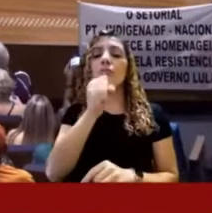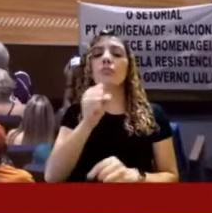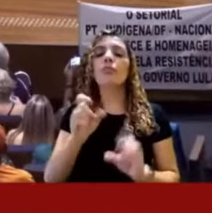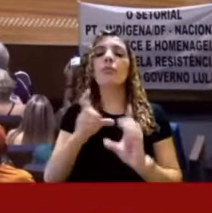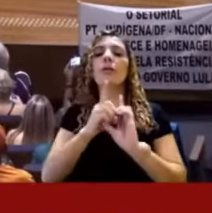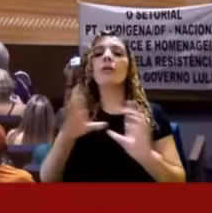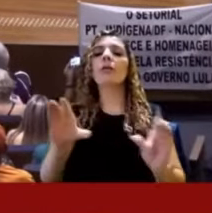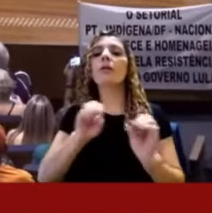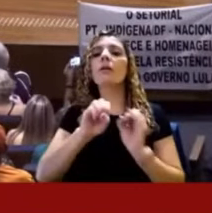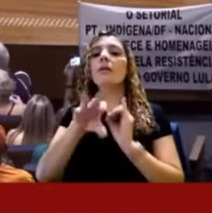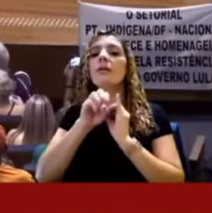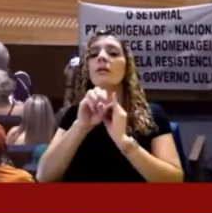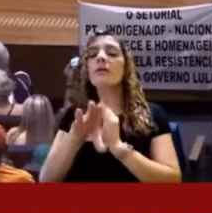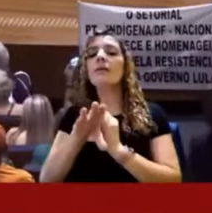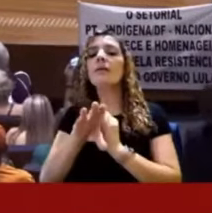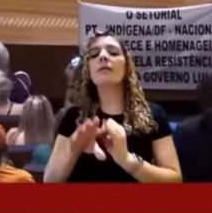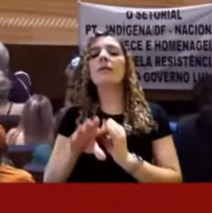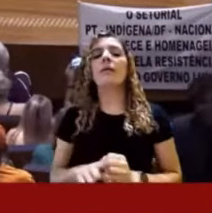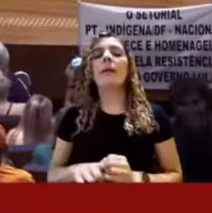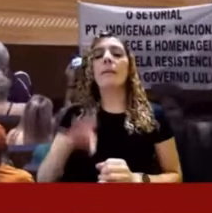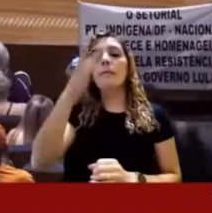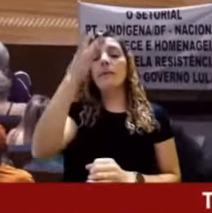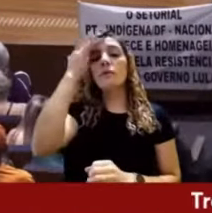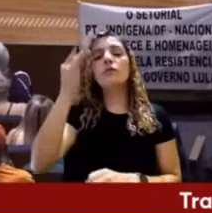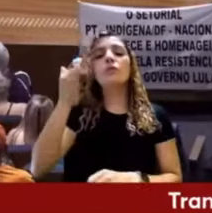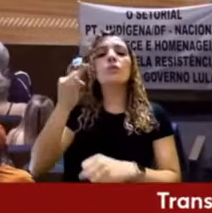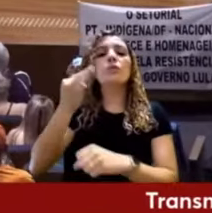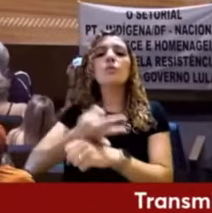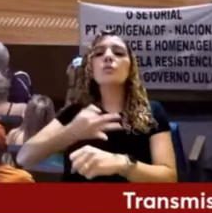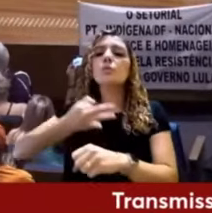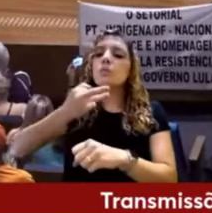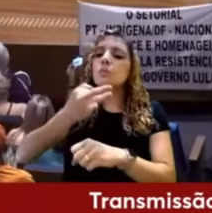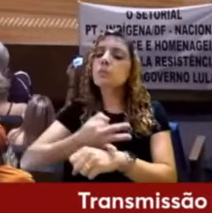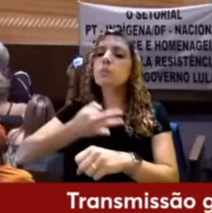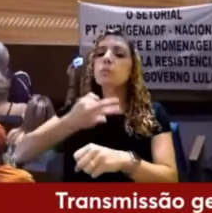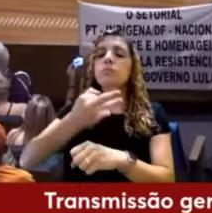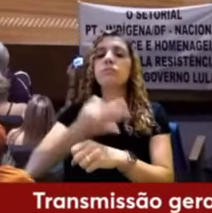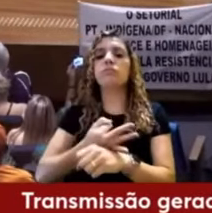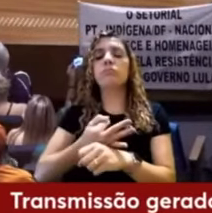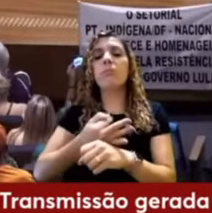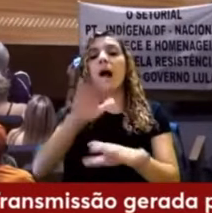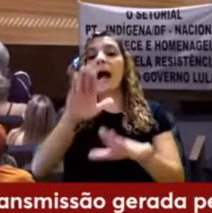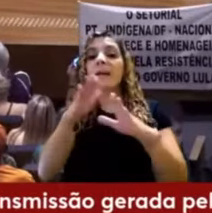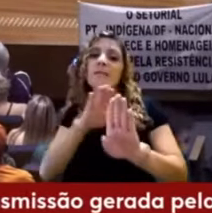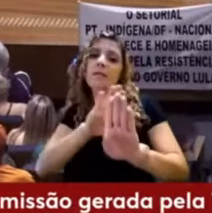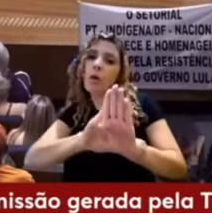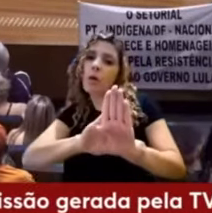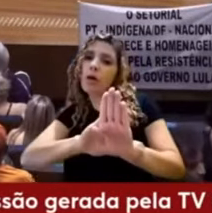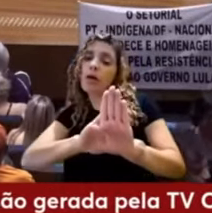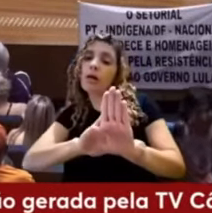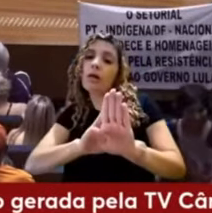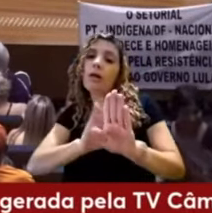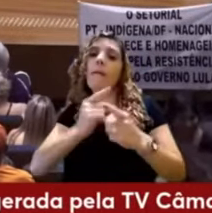lutadores, Atushi, muitos lutadores anônimos que, com certeza,